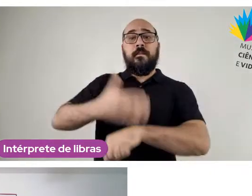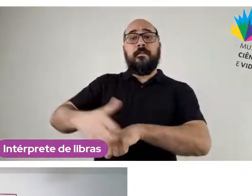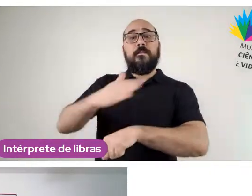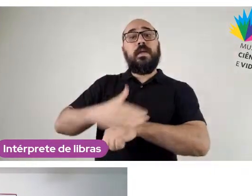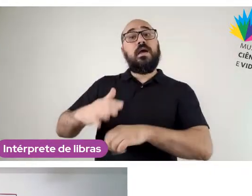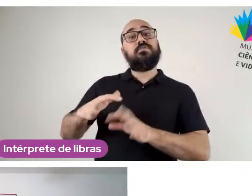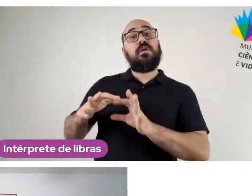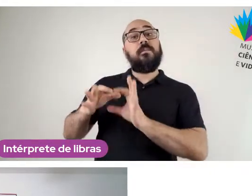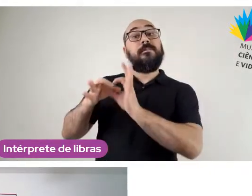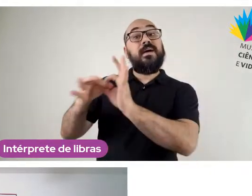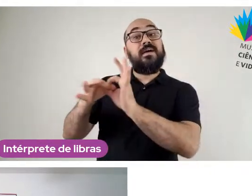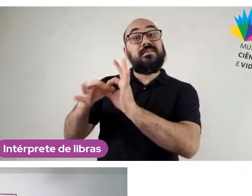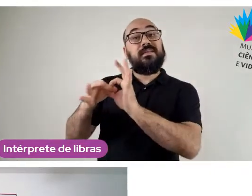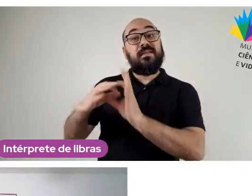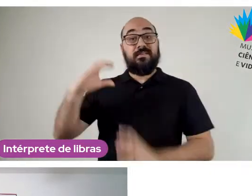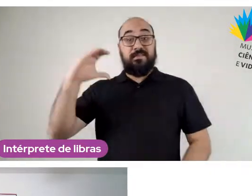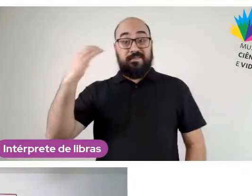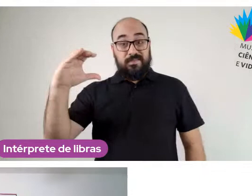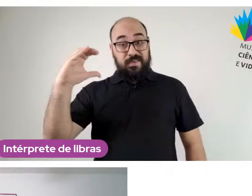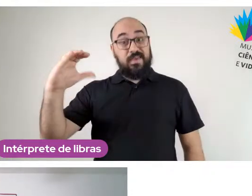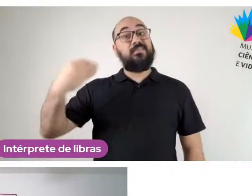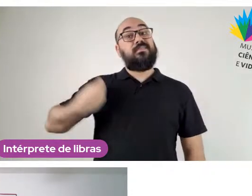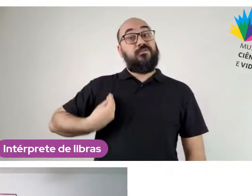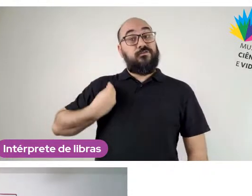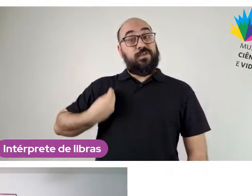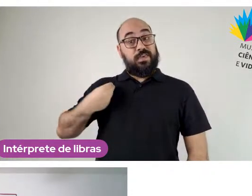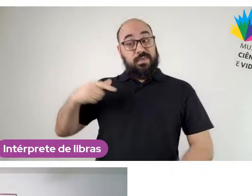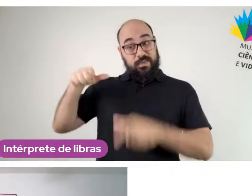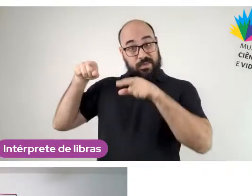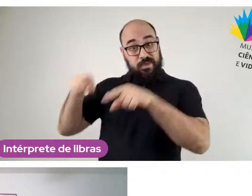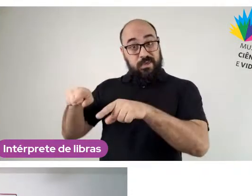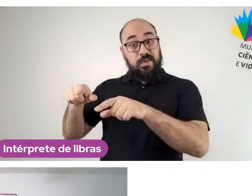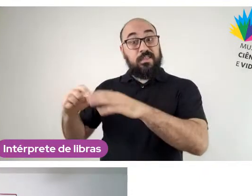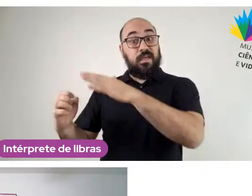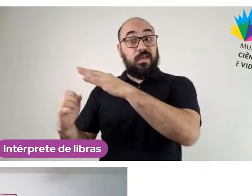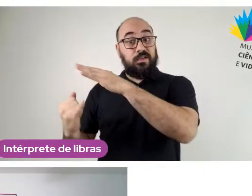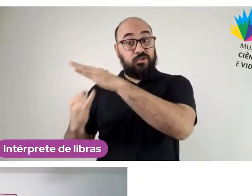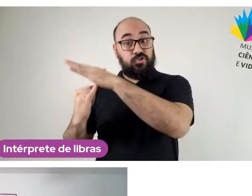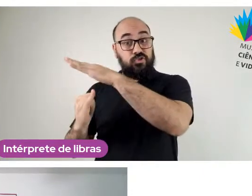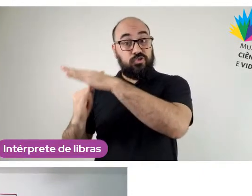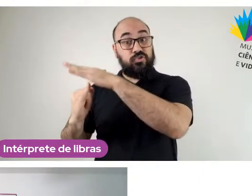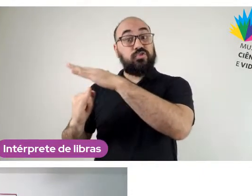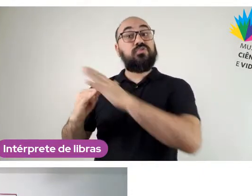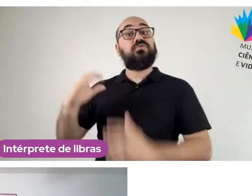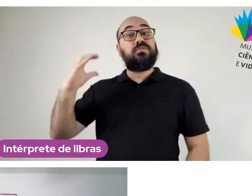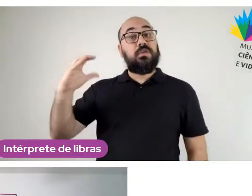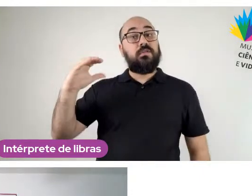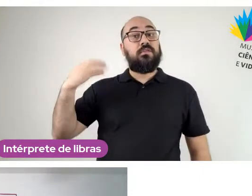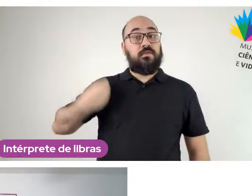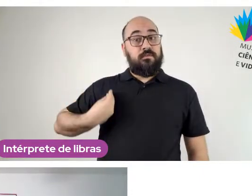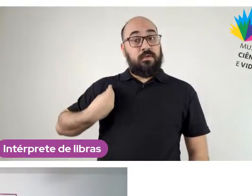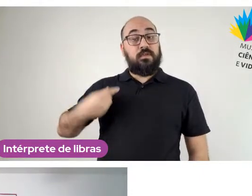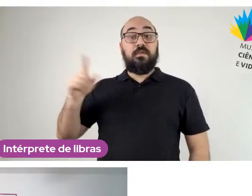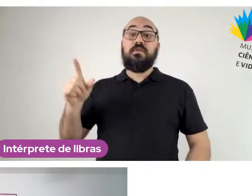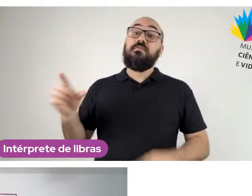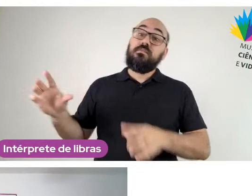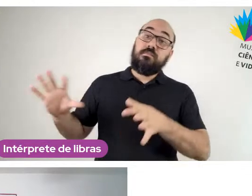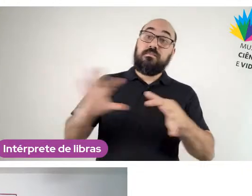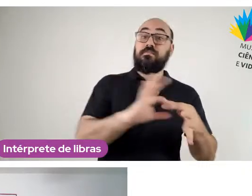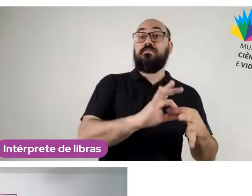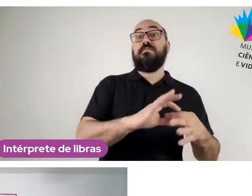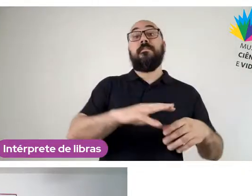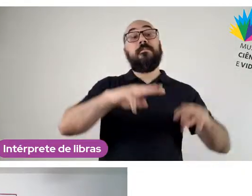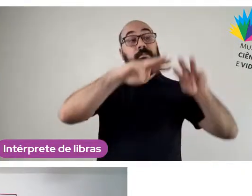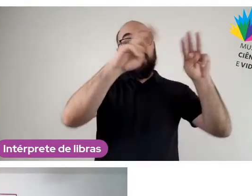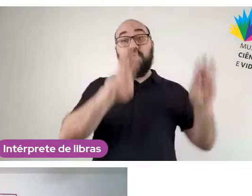com o Museu Ciência e Vida, né, aqui representada na presença da Mônica. E então nós vamos contar com atividades presenciais no museu,